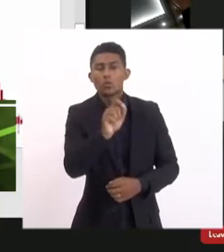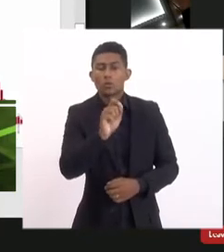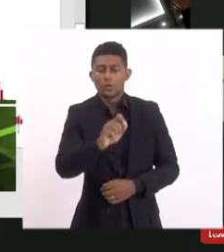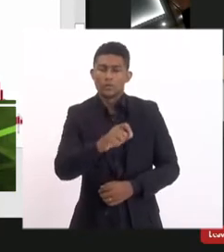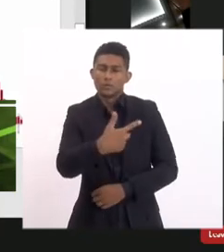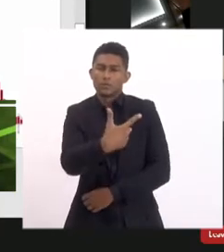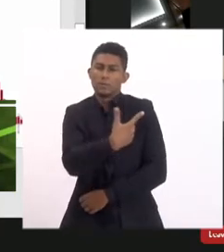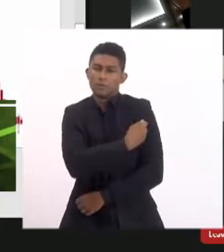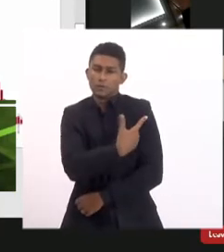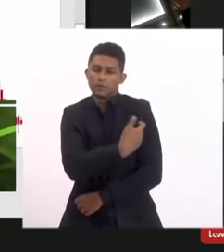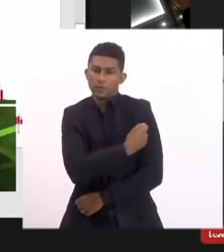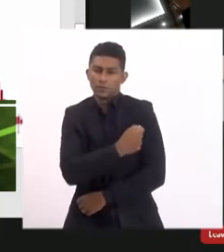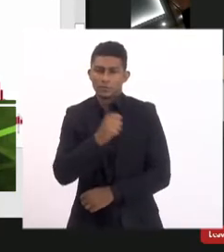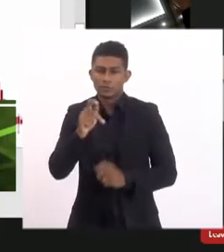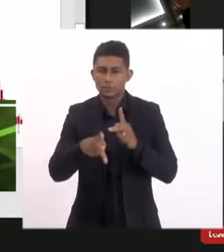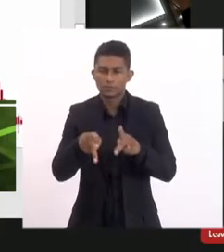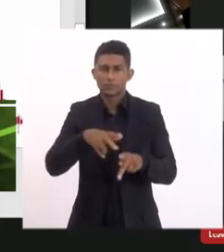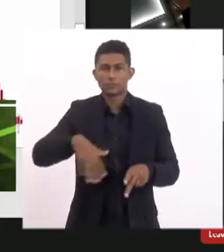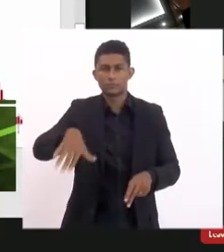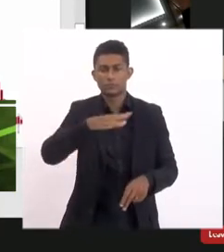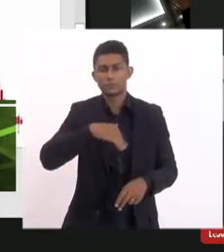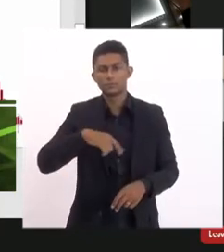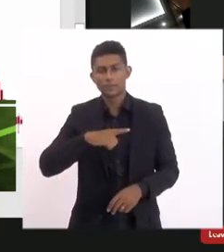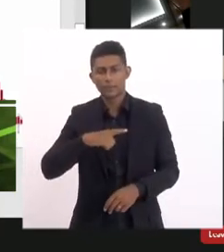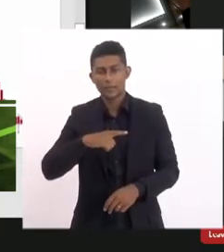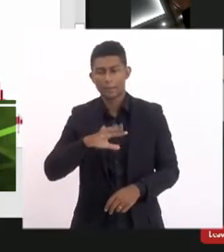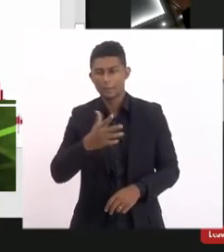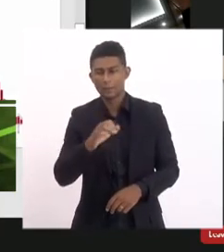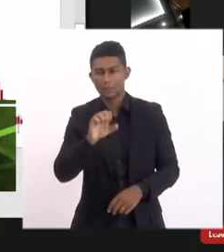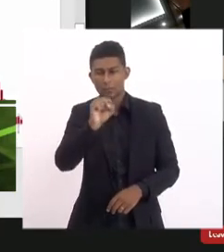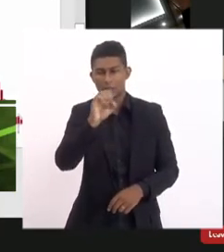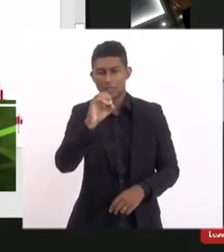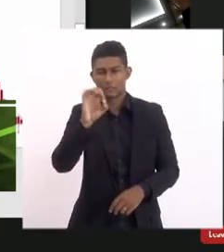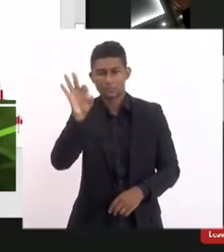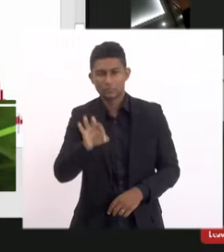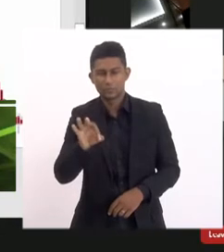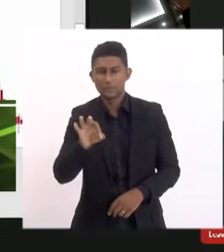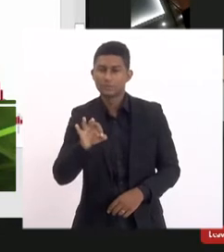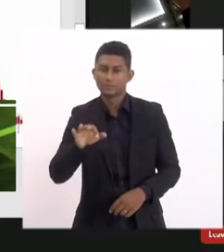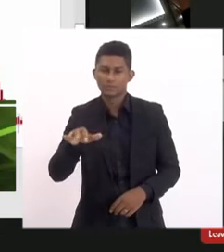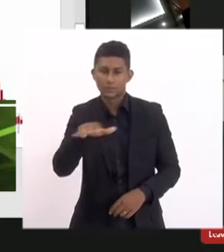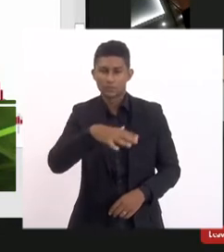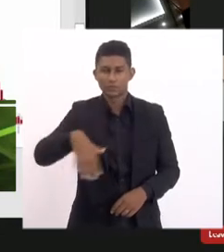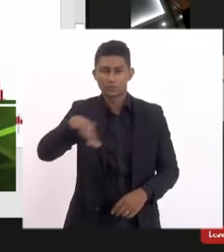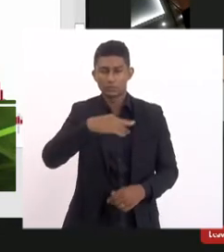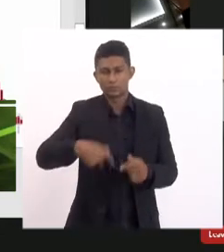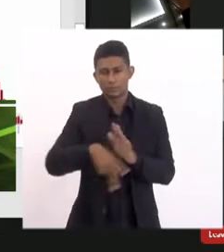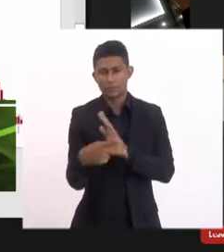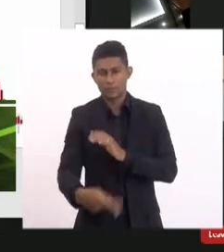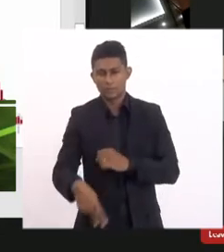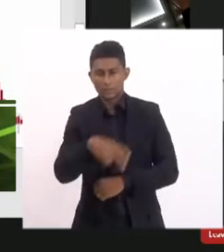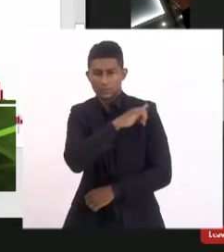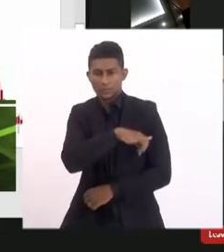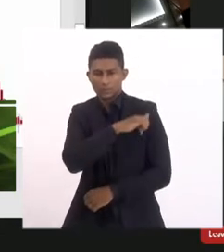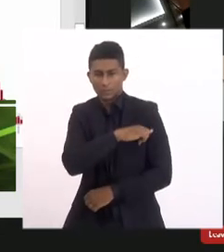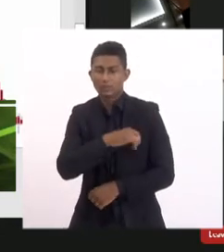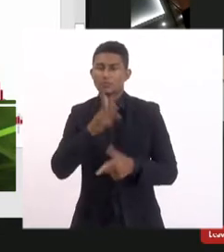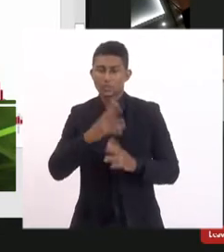A gente tem cerca de 80% já com, da população com duas doses,